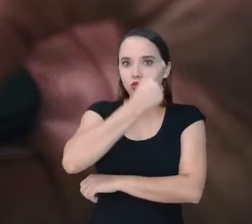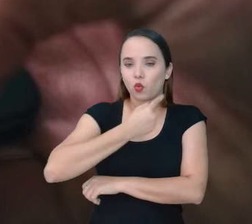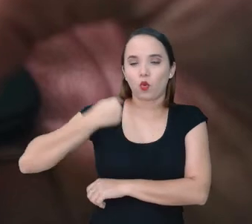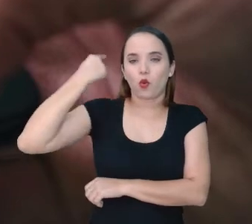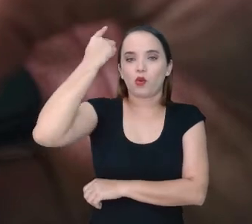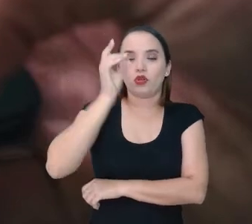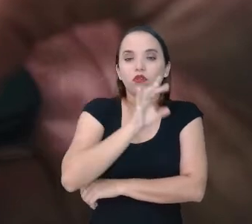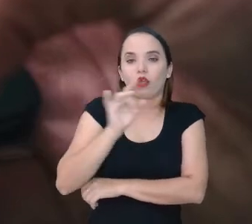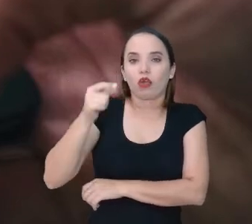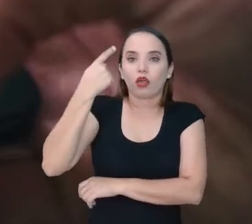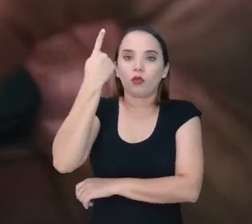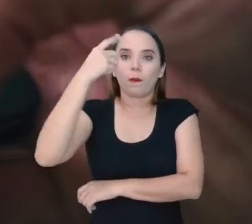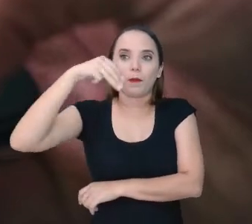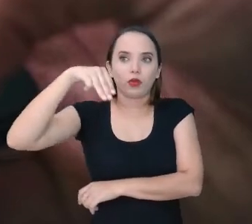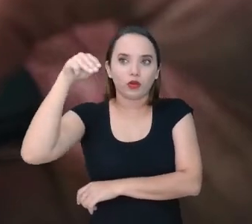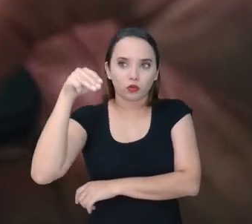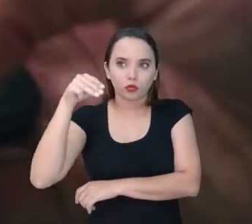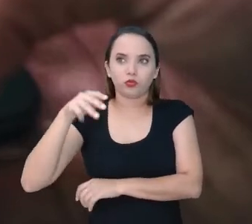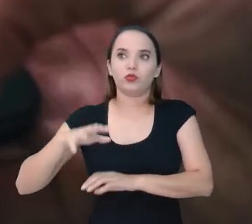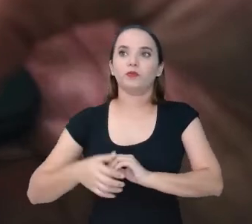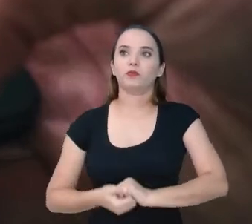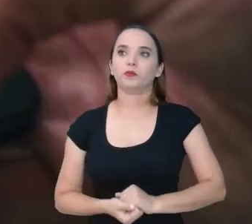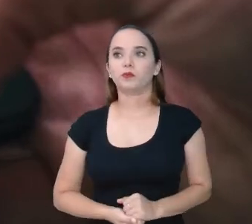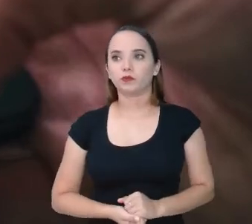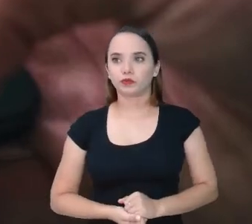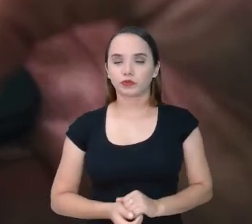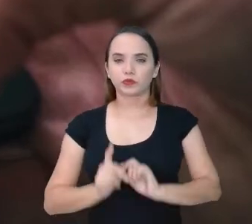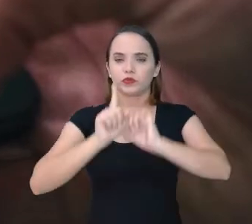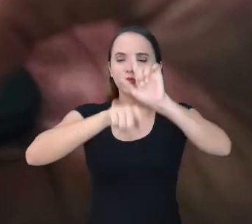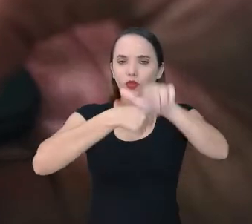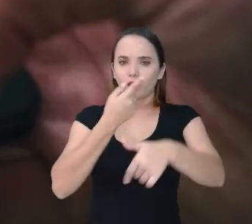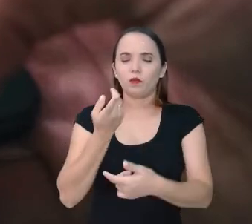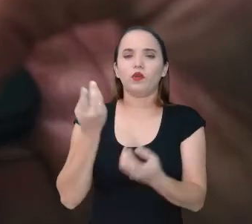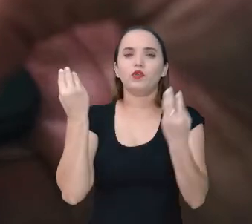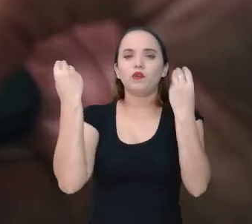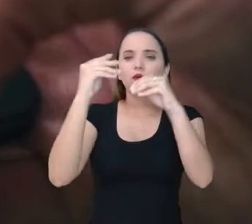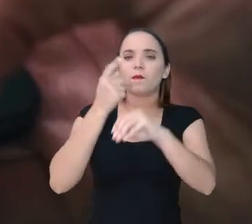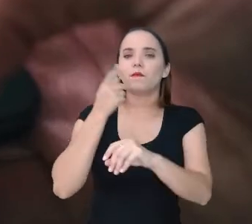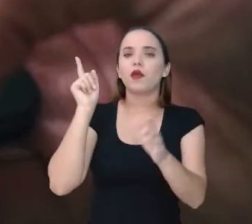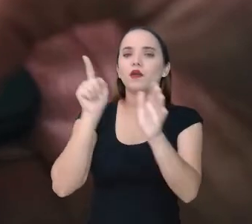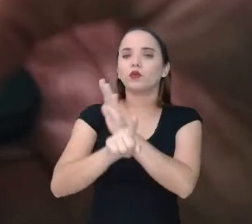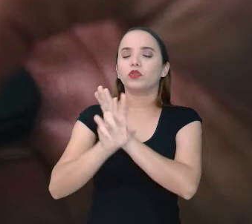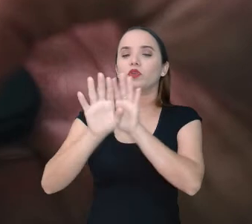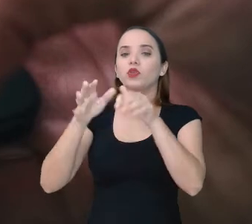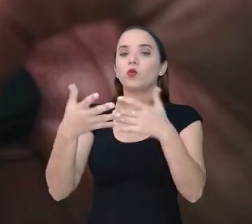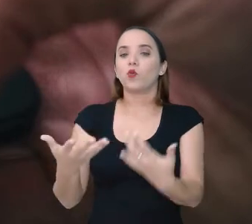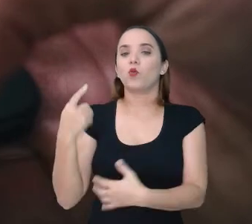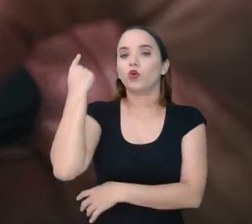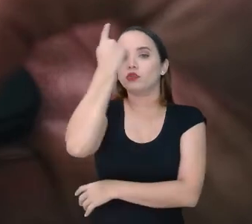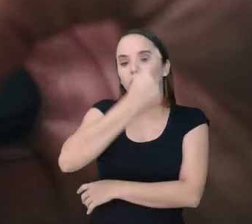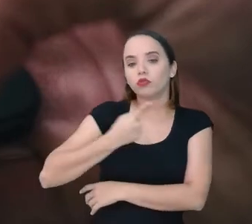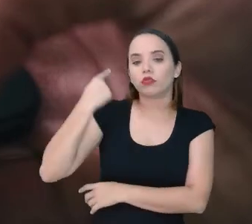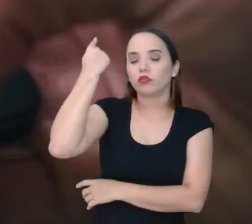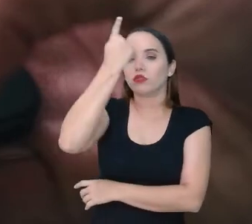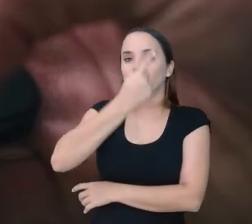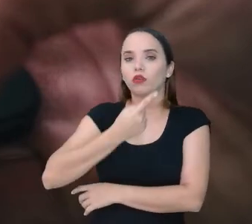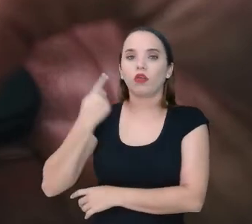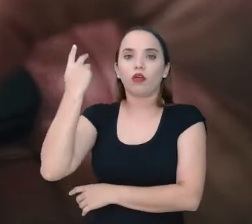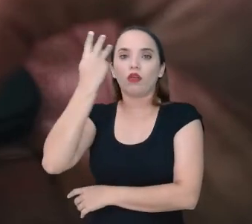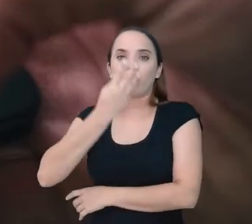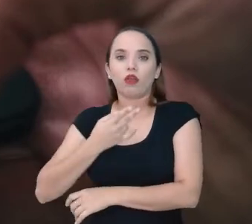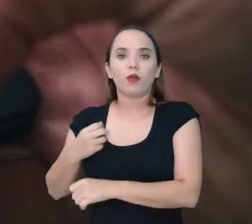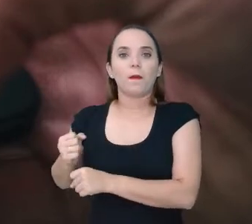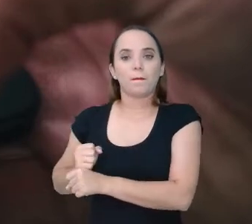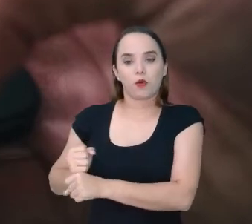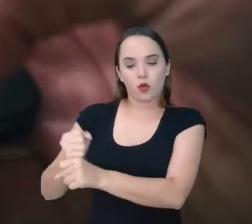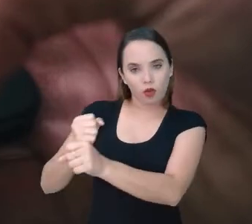aí depois eu fiz uma perguntinha, certo? Eu perguntei quantas horas de vídeos são postados